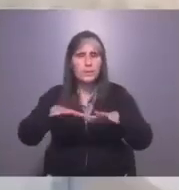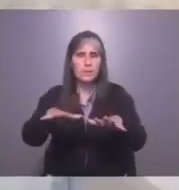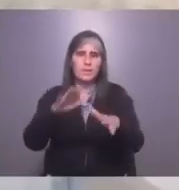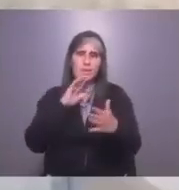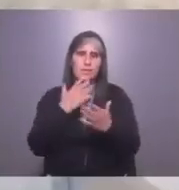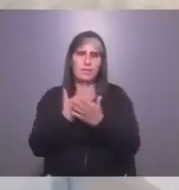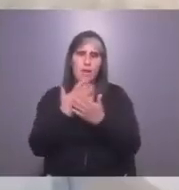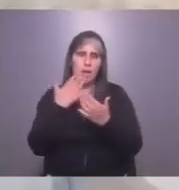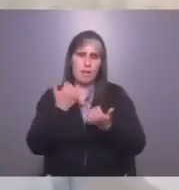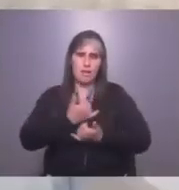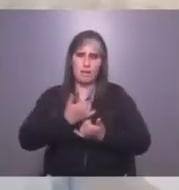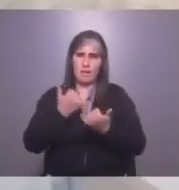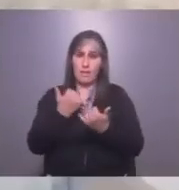alegria.